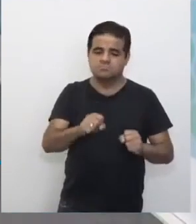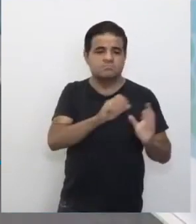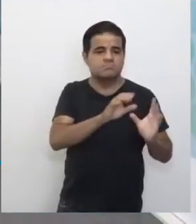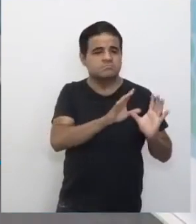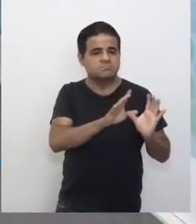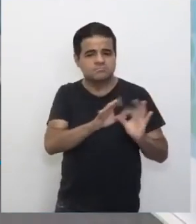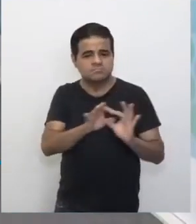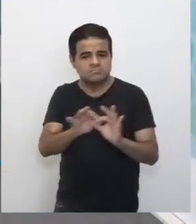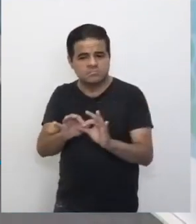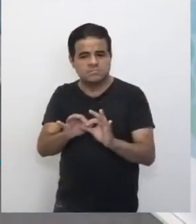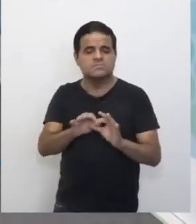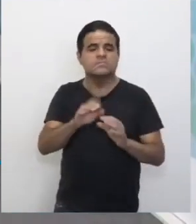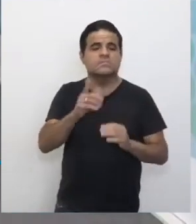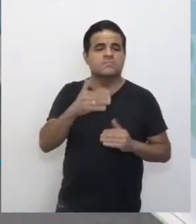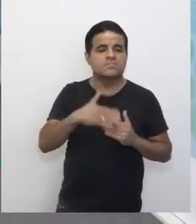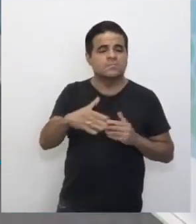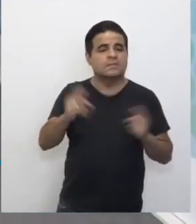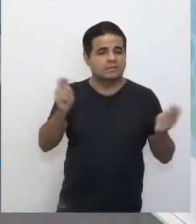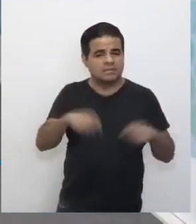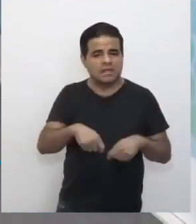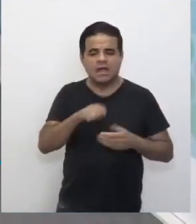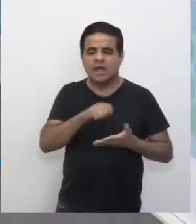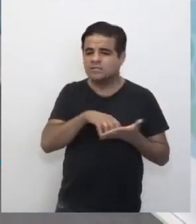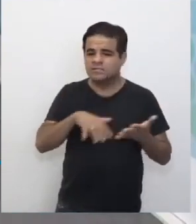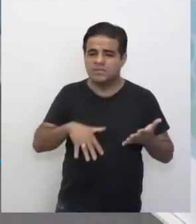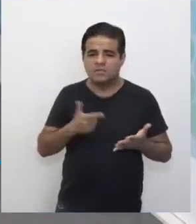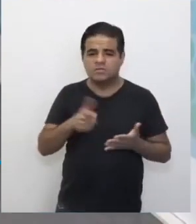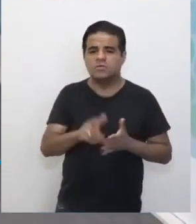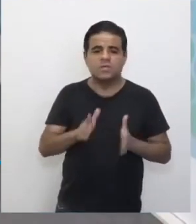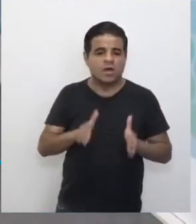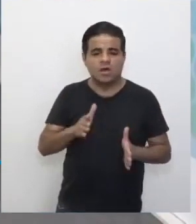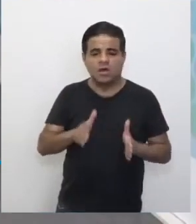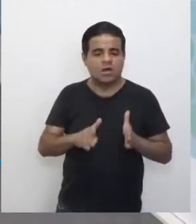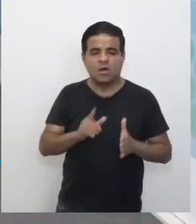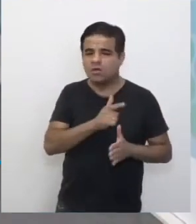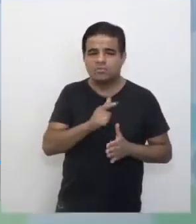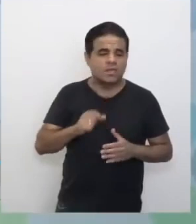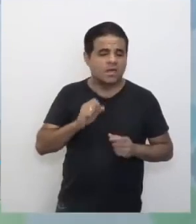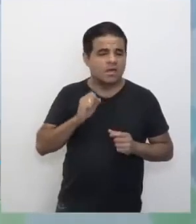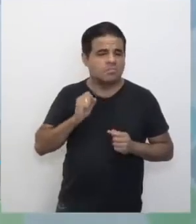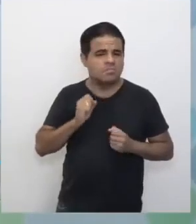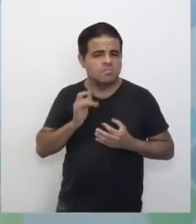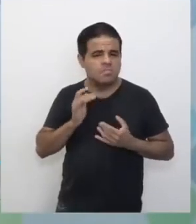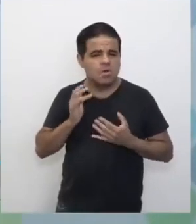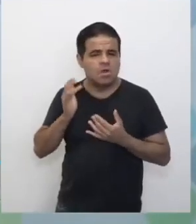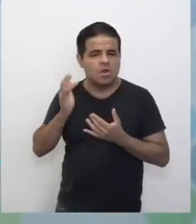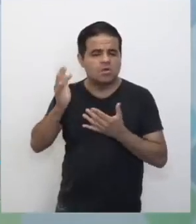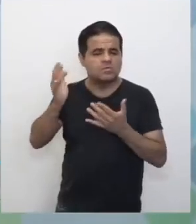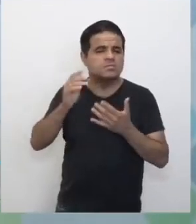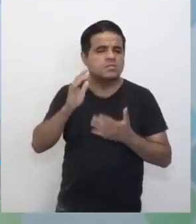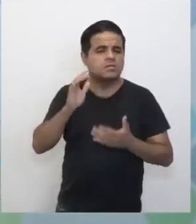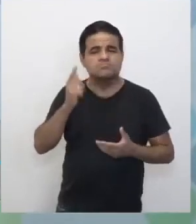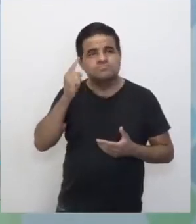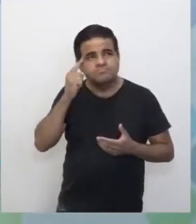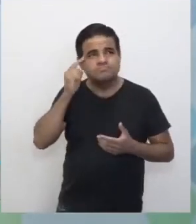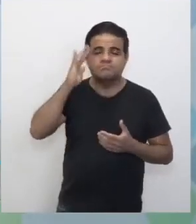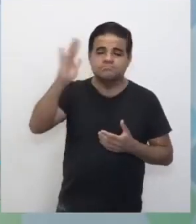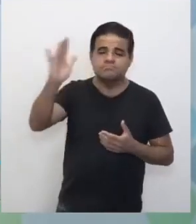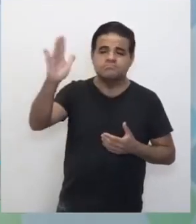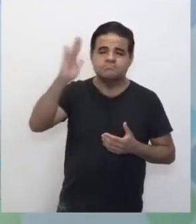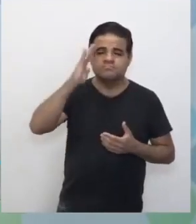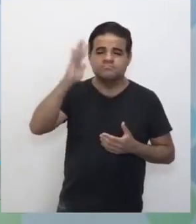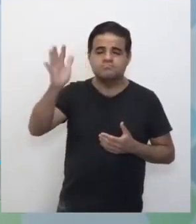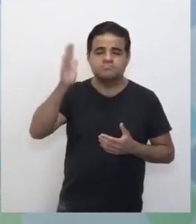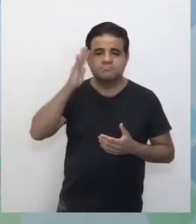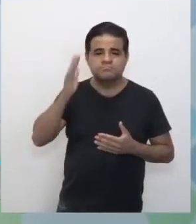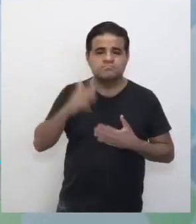da outra, né? Você fazer atividade em momentos, né, que não tenha tanta poluição. Aí depende Sim, do contexto que ela pode pensou. ser. Então vamos Mas lá. a gente vai abordar isso